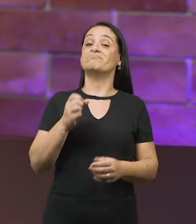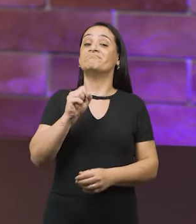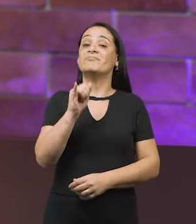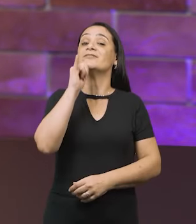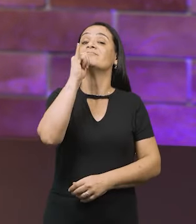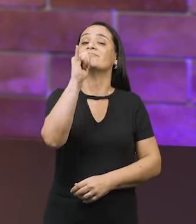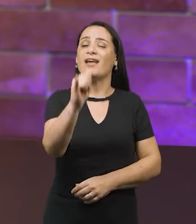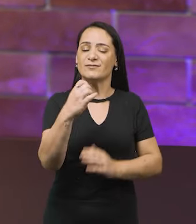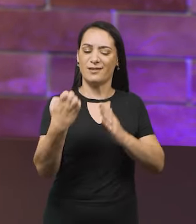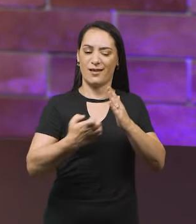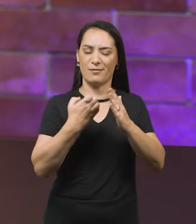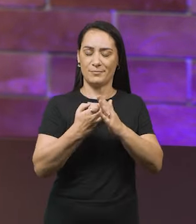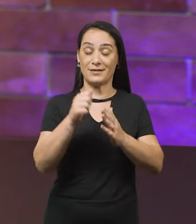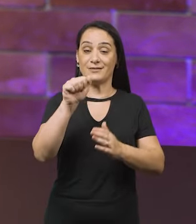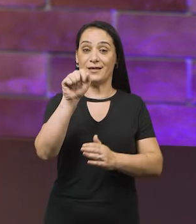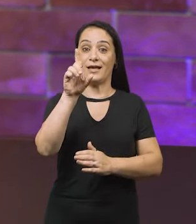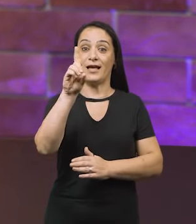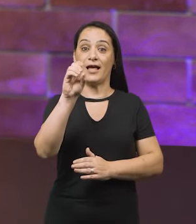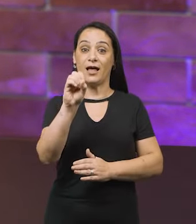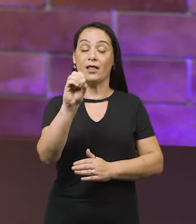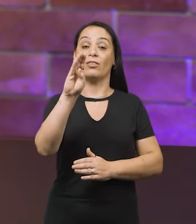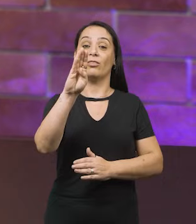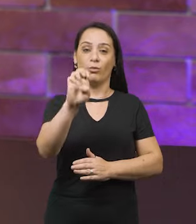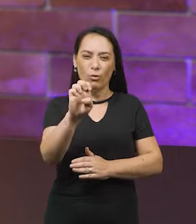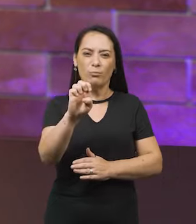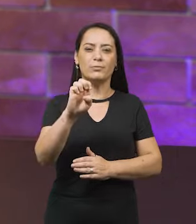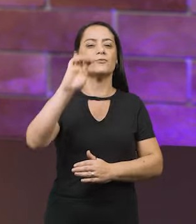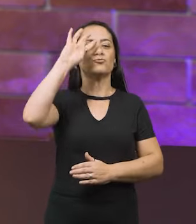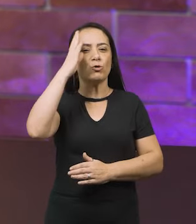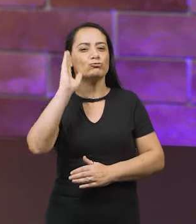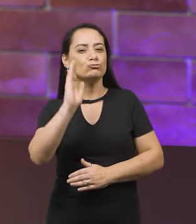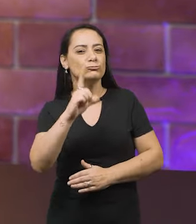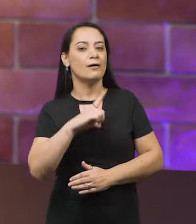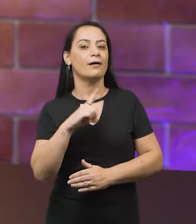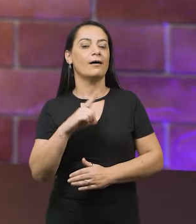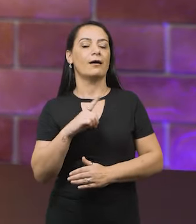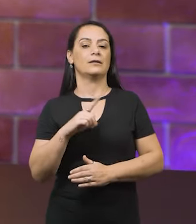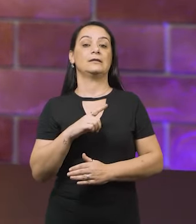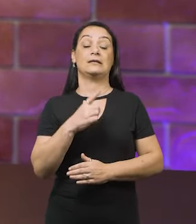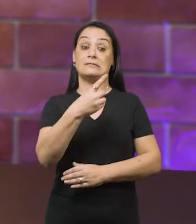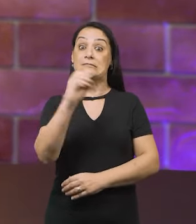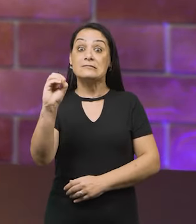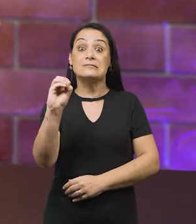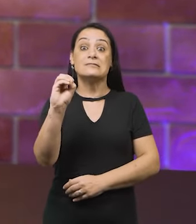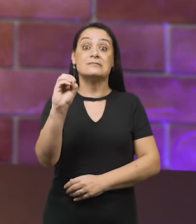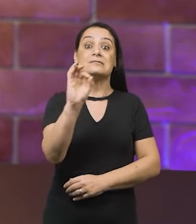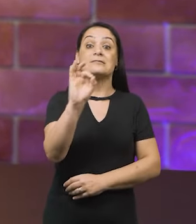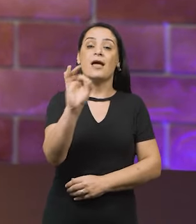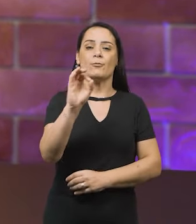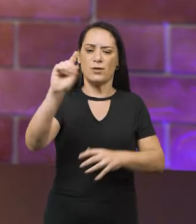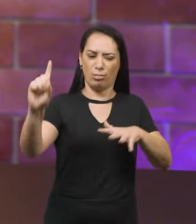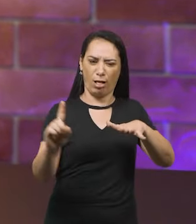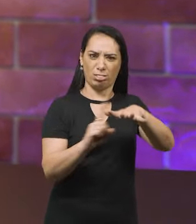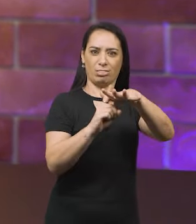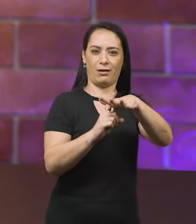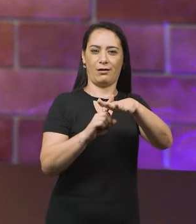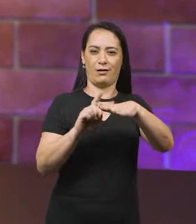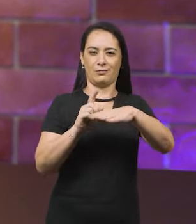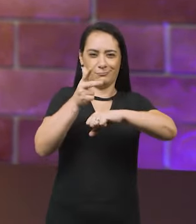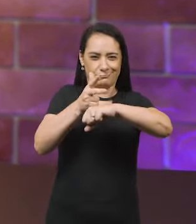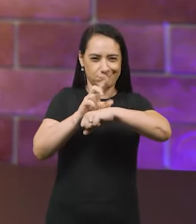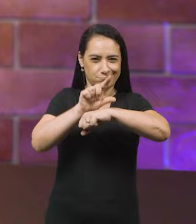Bom, e se eu te falar que a Adobe já tem uma solução para esse problema? E tudo isso de forma 100%